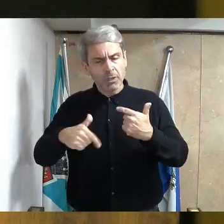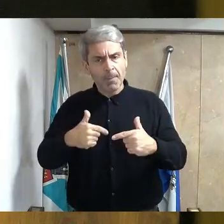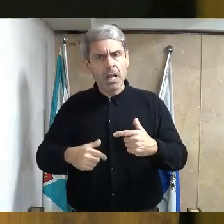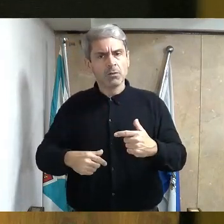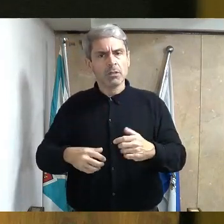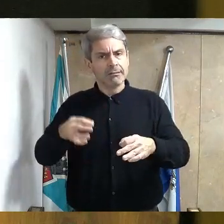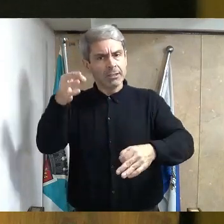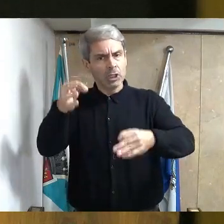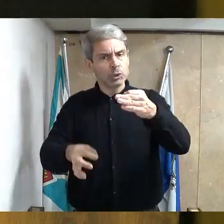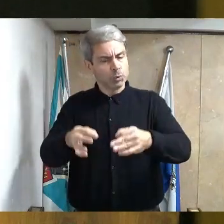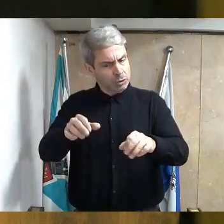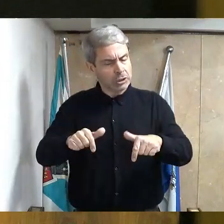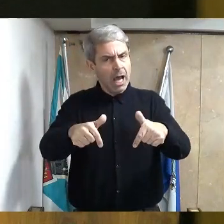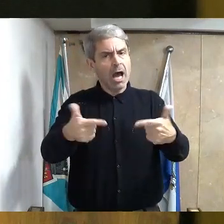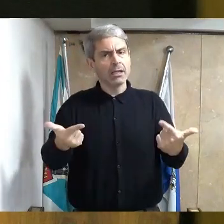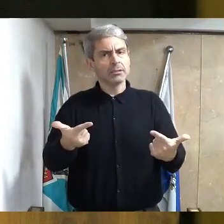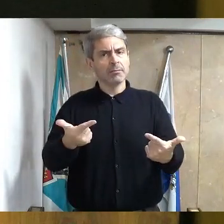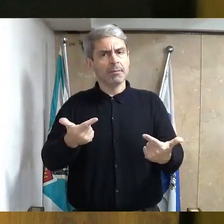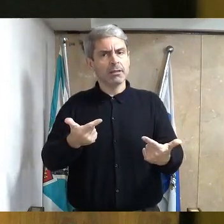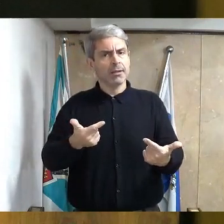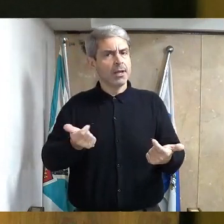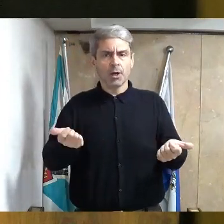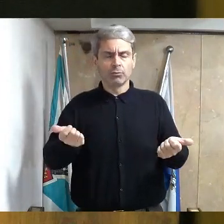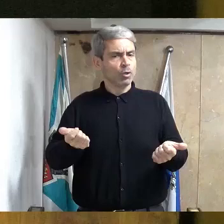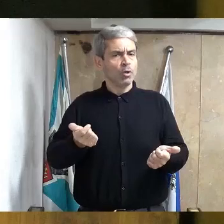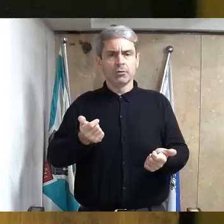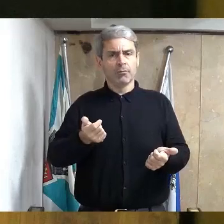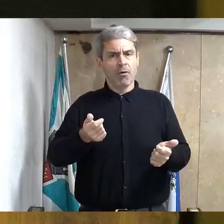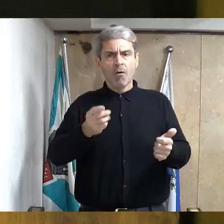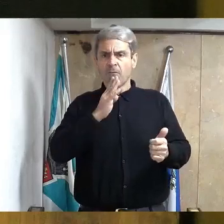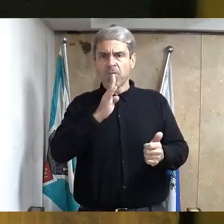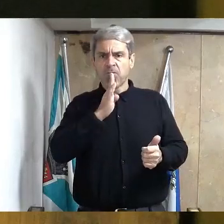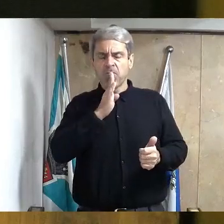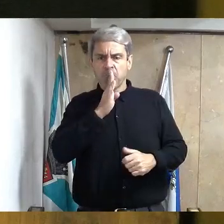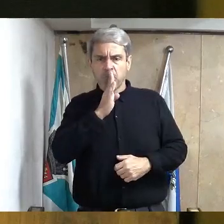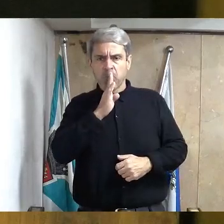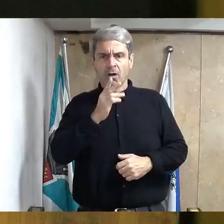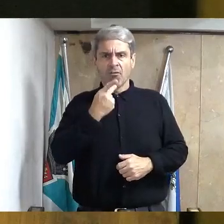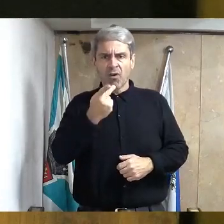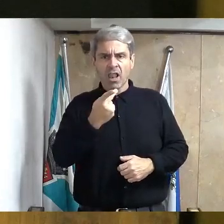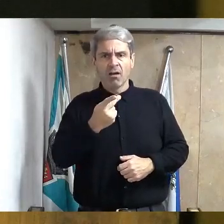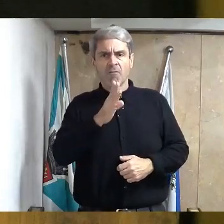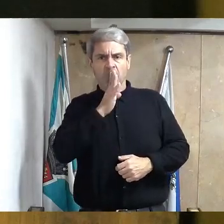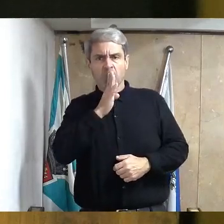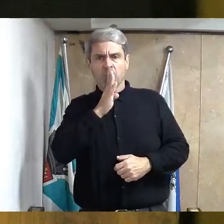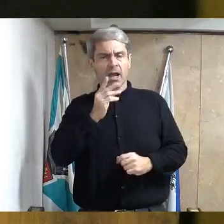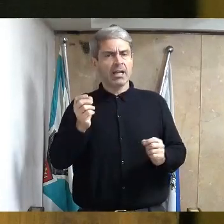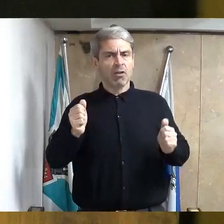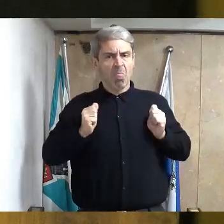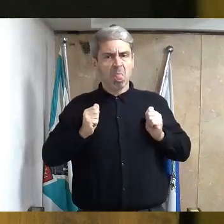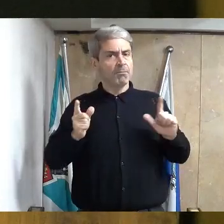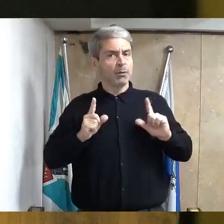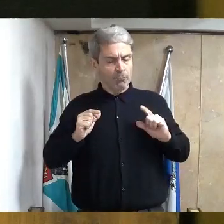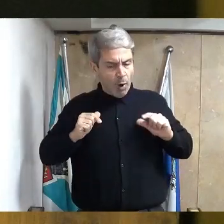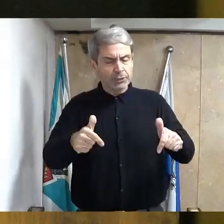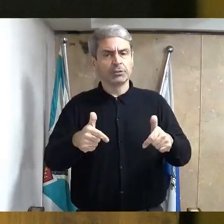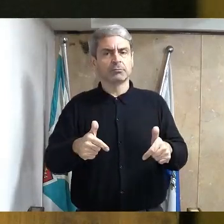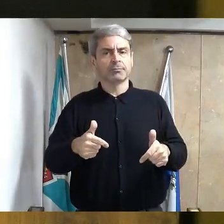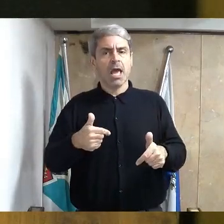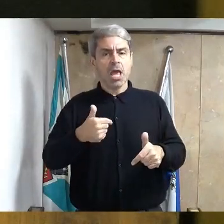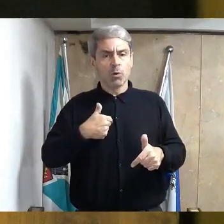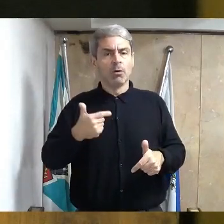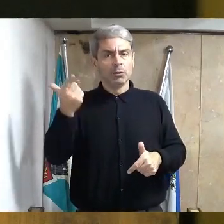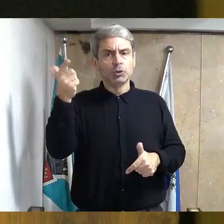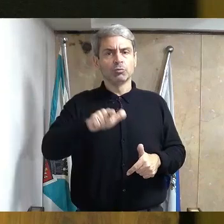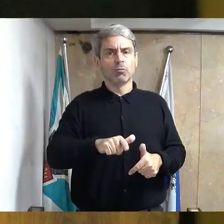justo, mas não vou onerar mais o trabalhador e o morador dessa cidade. Então quero aqui, mais uma